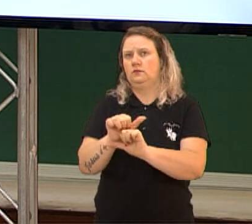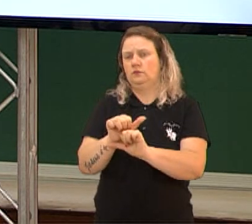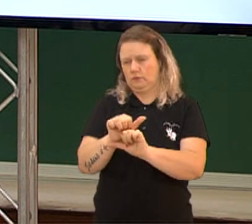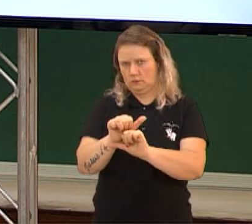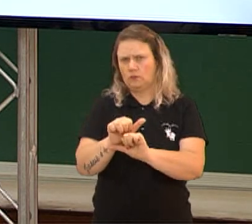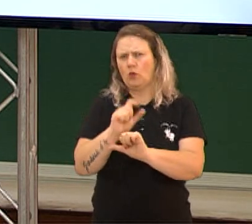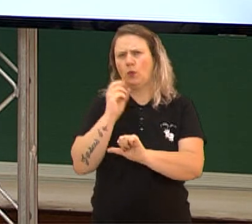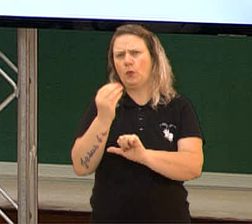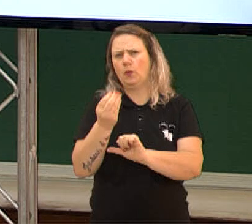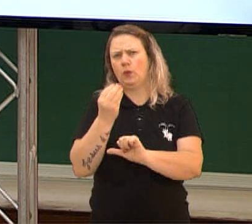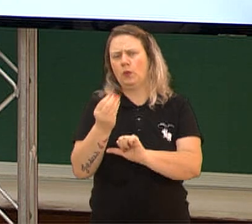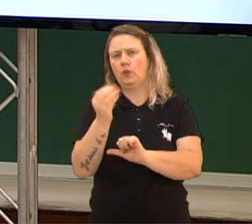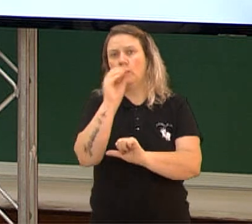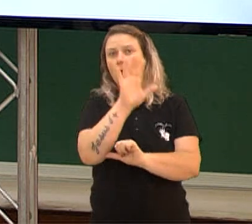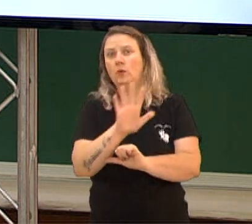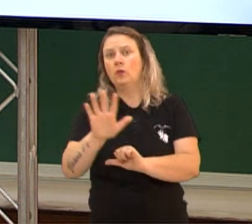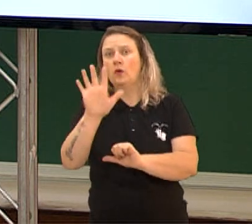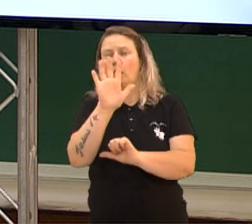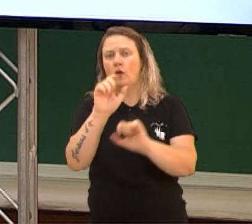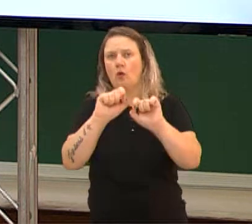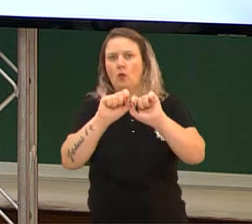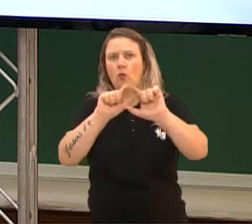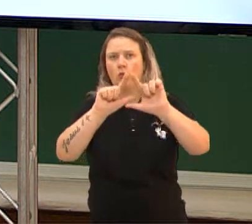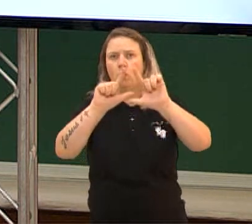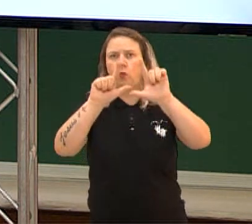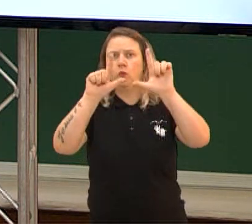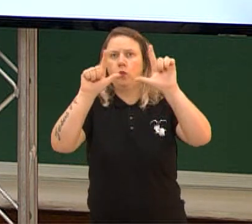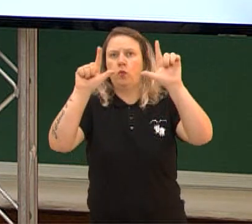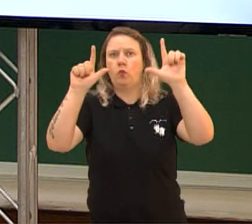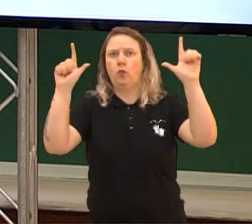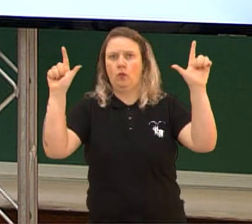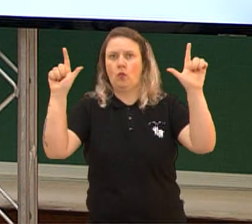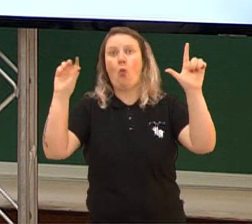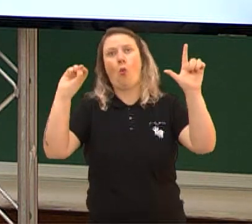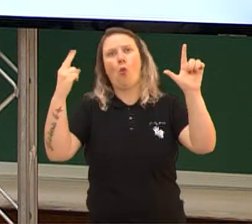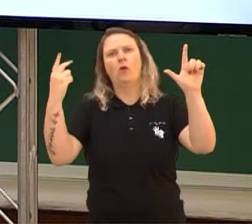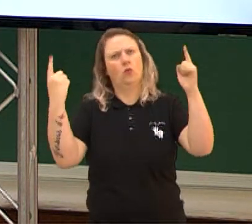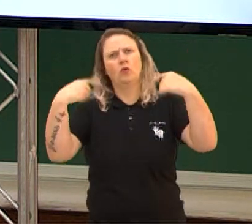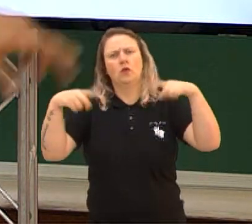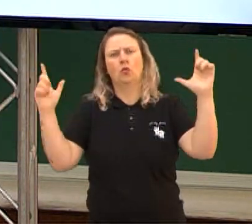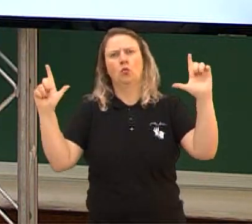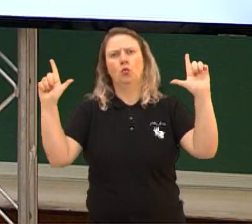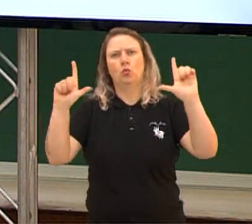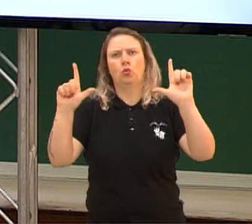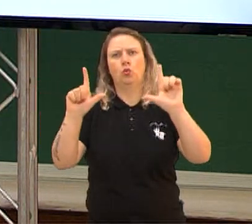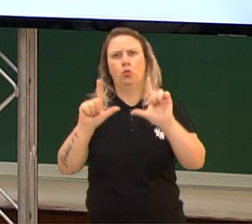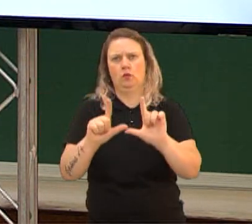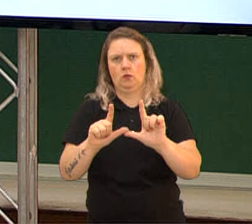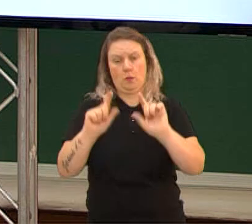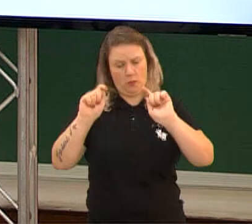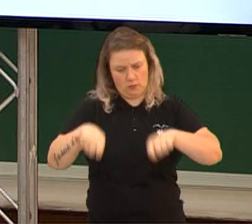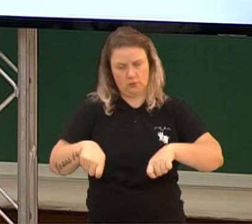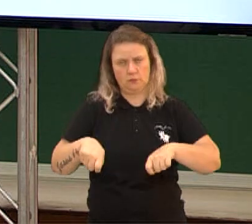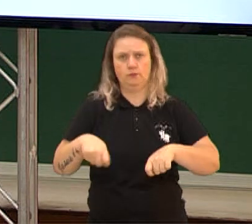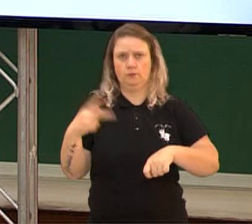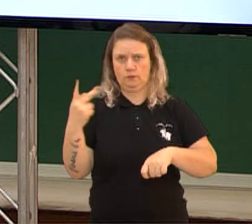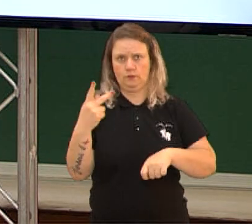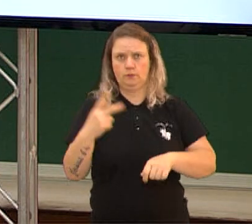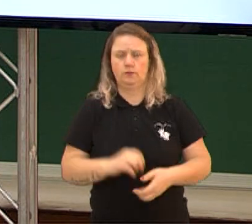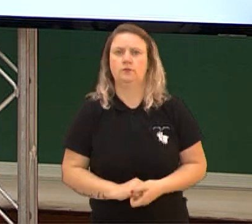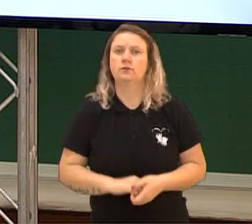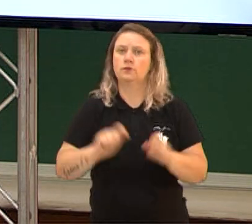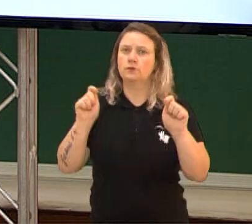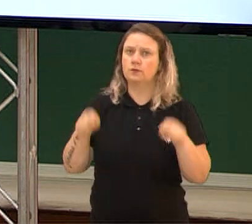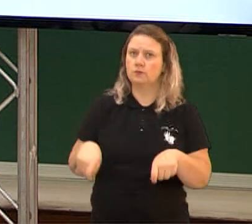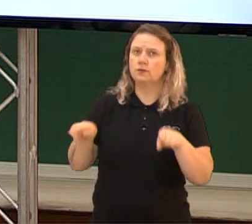mudança de escala? Está falando de imagem, então um aumento ou uma redução. Então, a matriz Q, que é o resultado, tá,